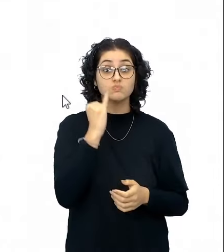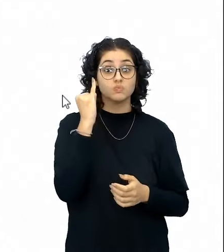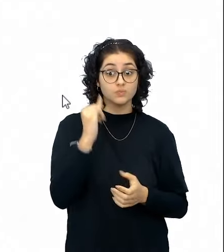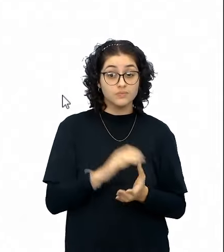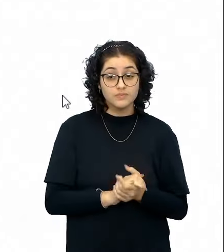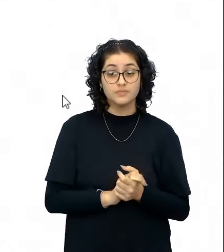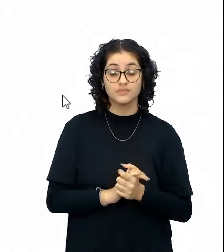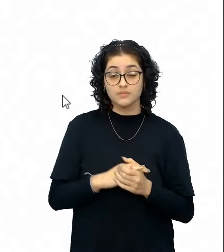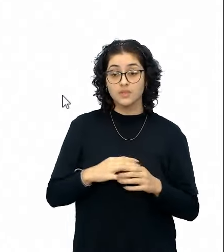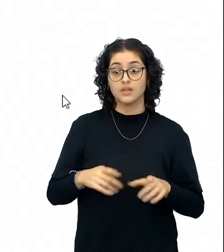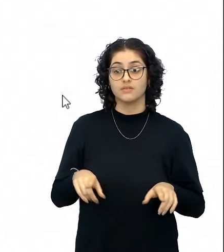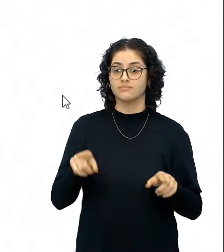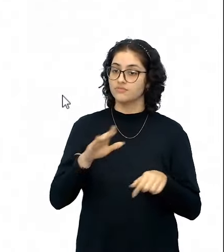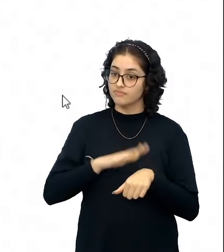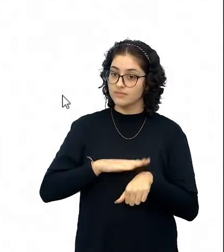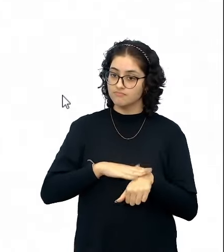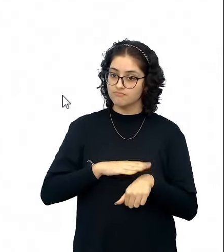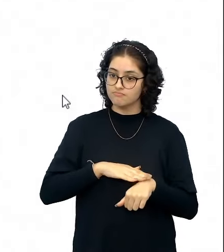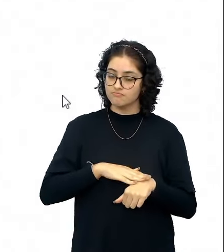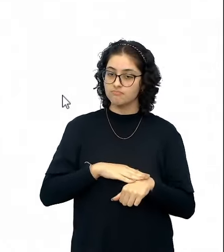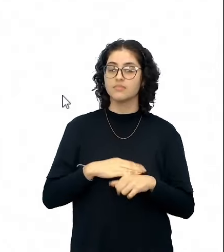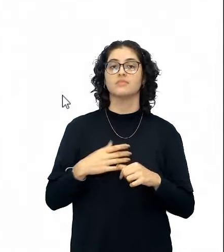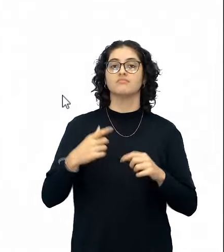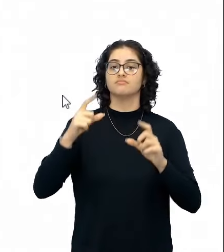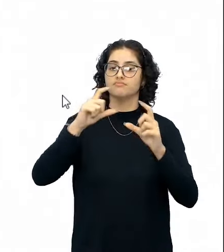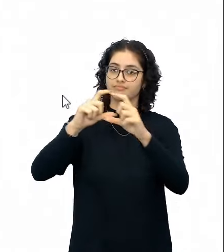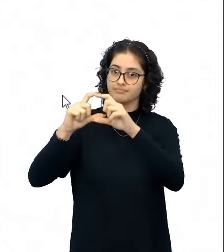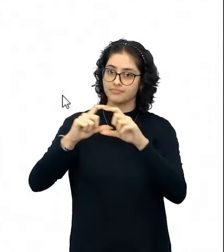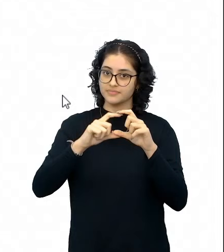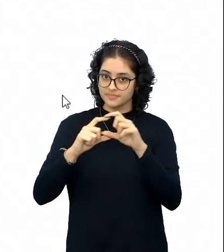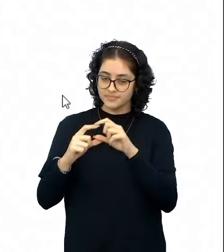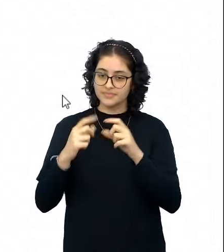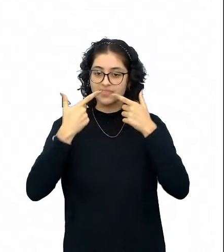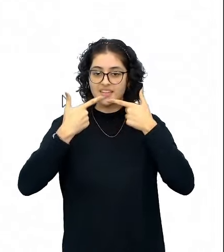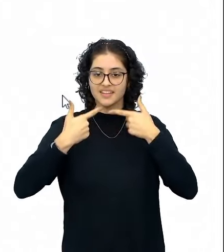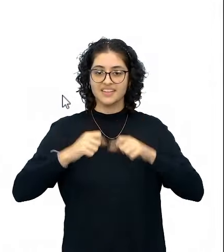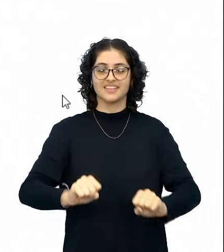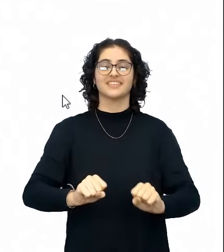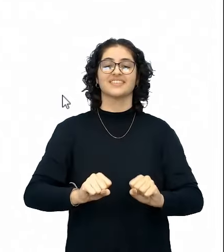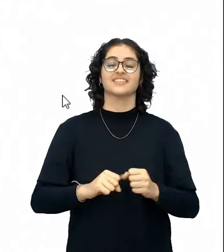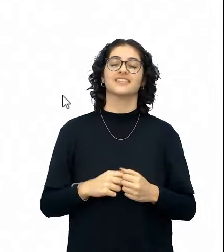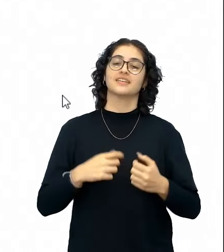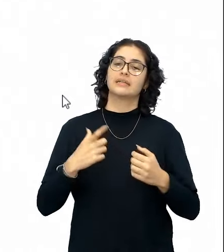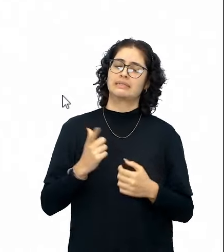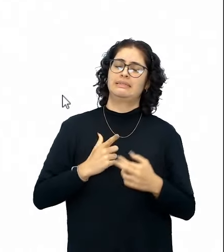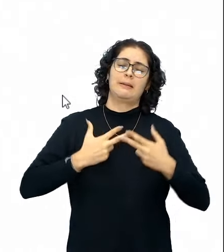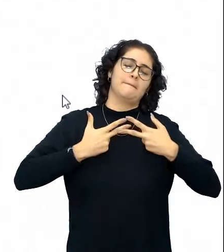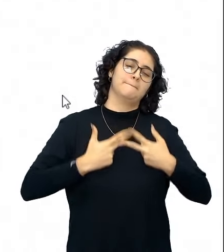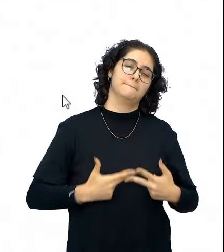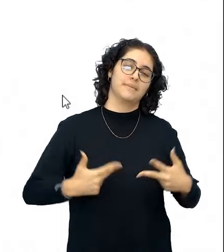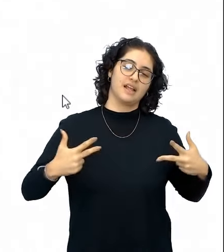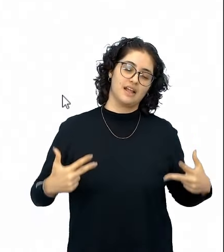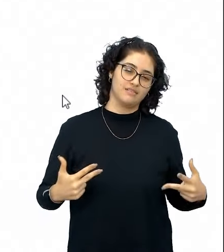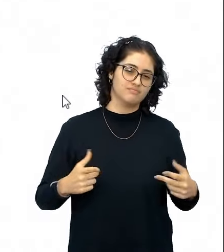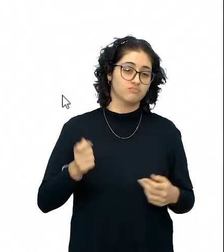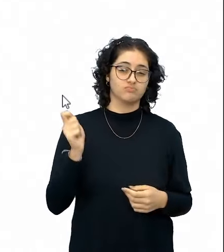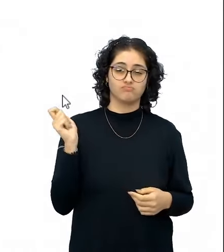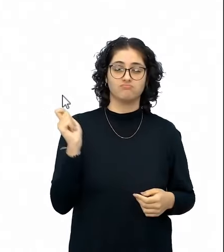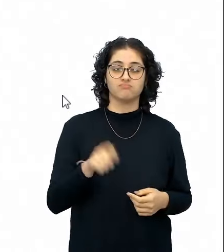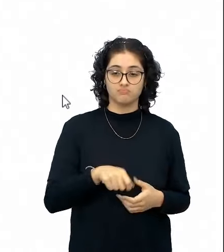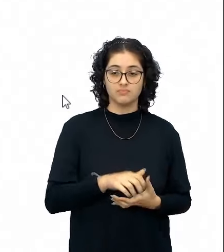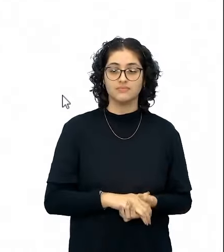que pode ser feito com história em quadrinhos e figuras de linguagem. Existem muitas outras possibilidades de estar trabalhando com